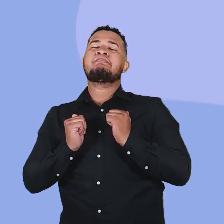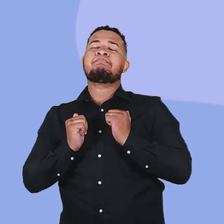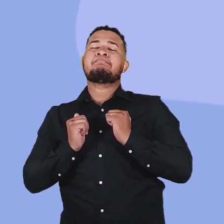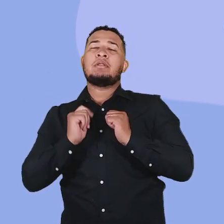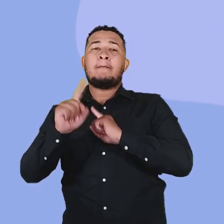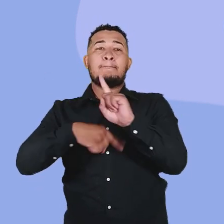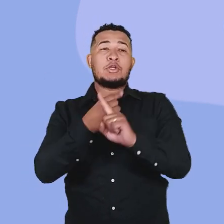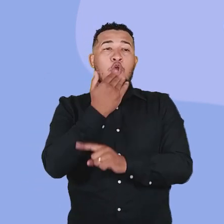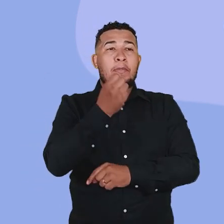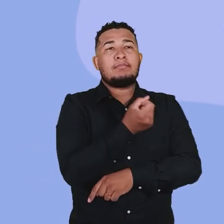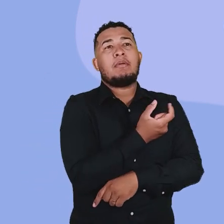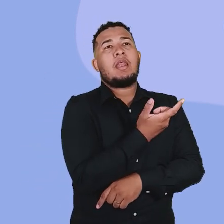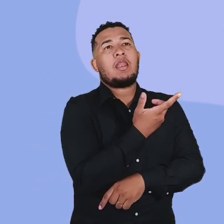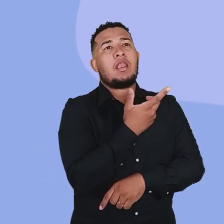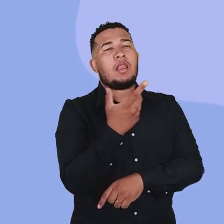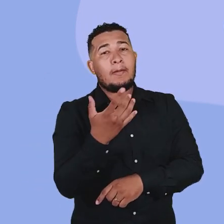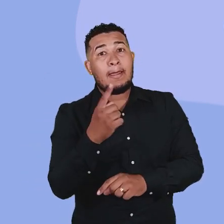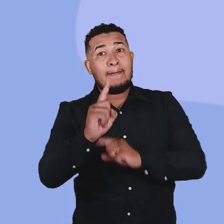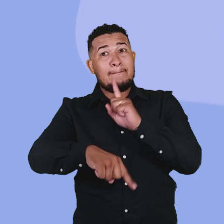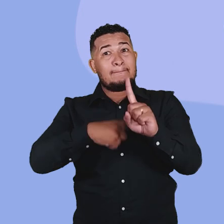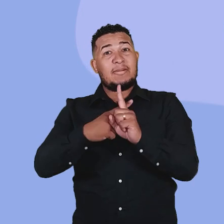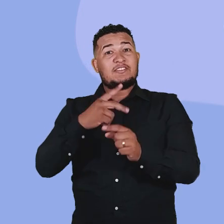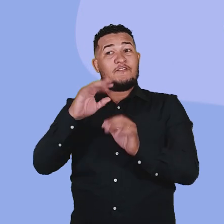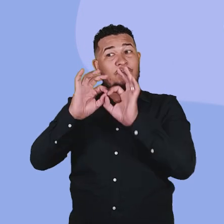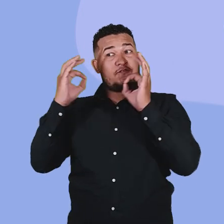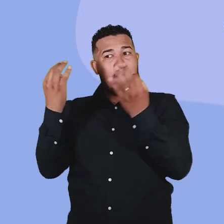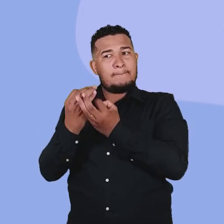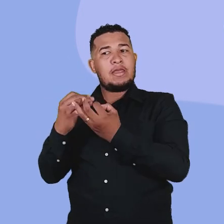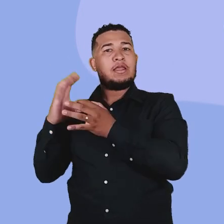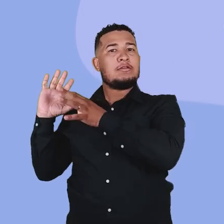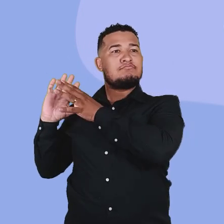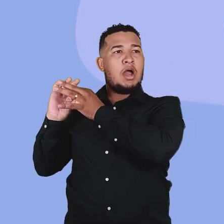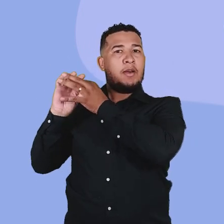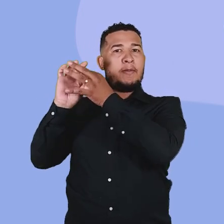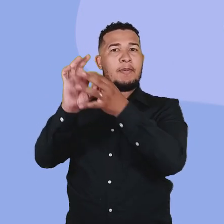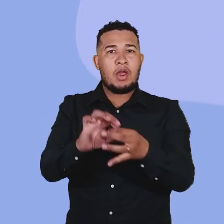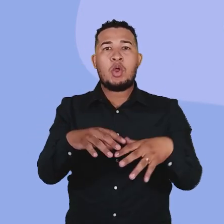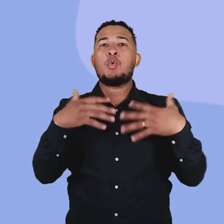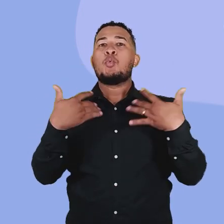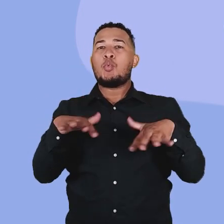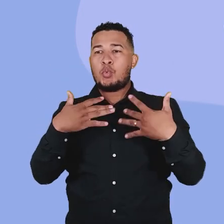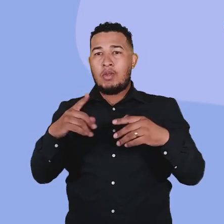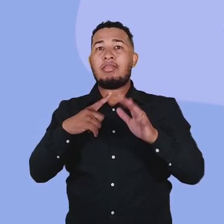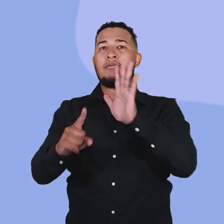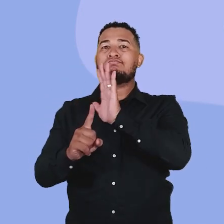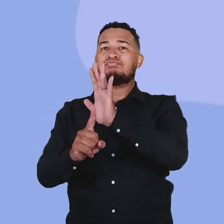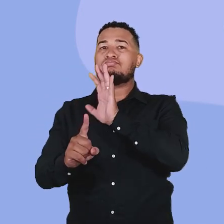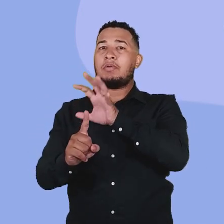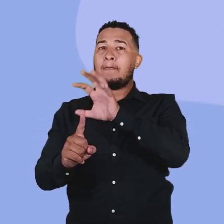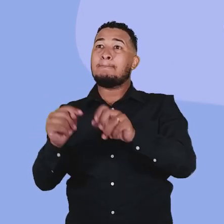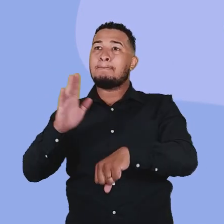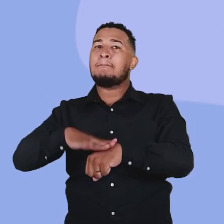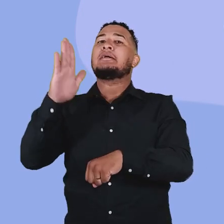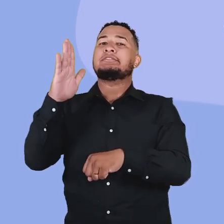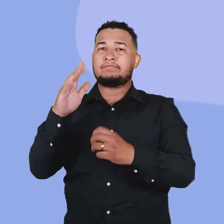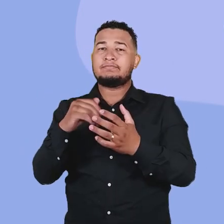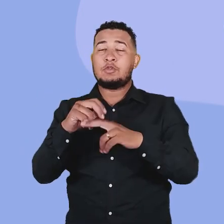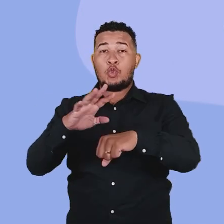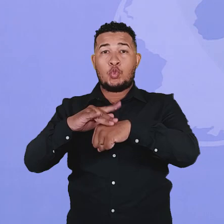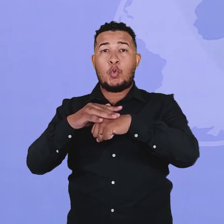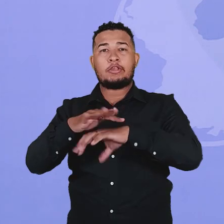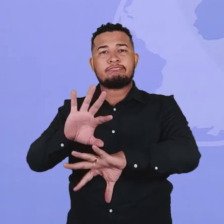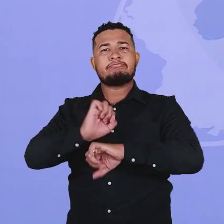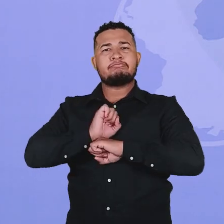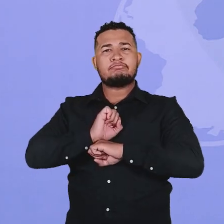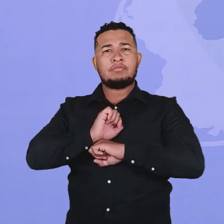maneira inadequada, associados a um histórico familiar, faz com que a pessoa seja ainda mais suscetível a muitas doenças. Então a